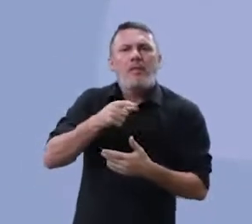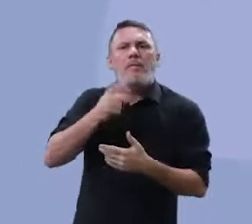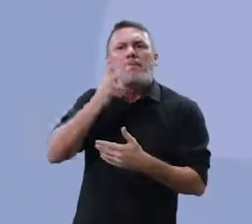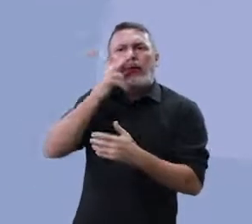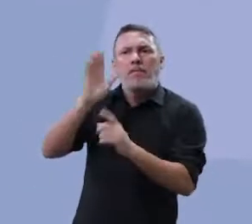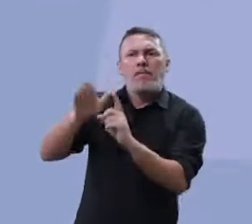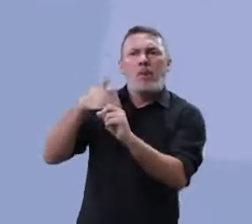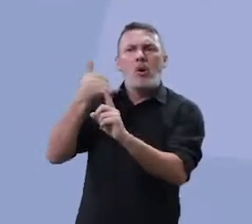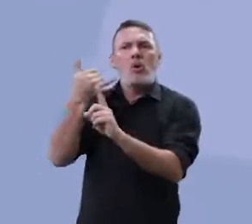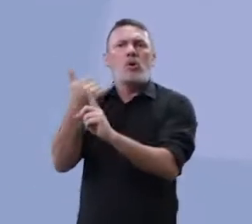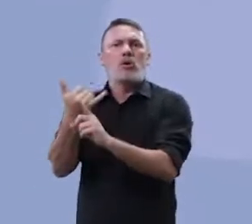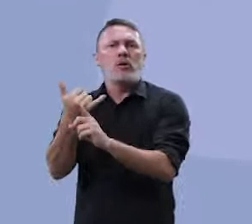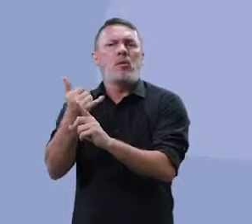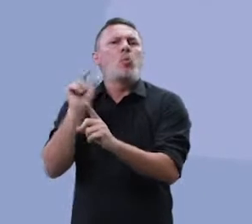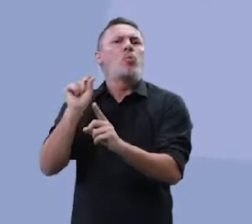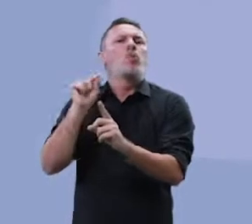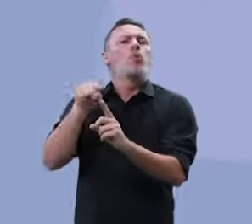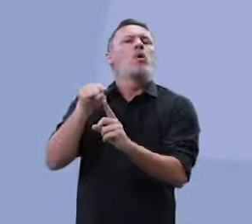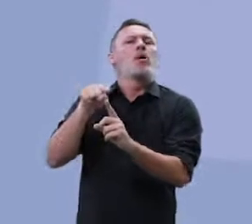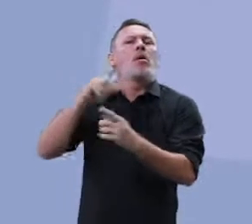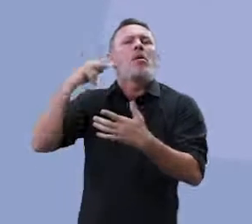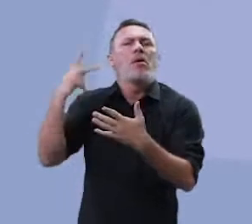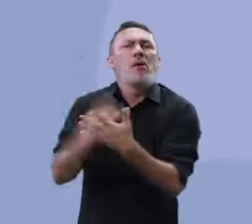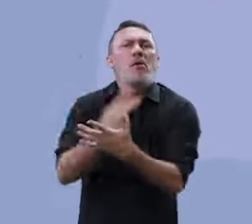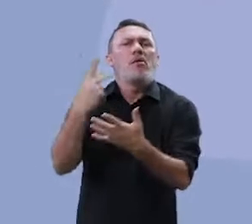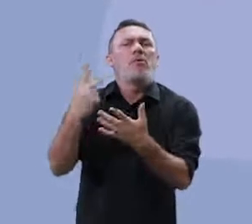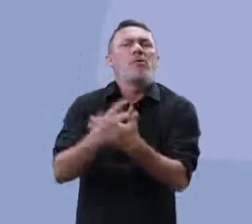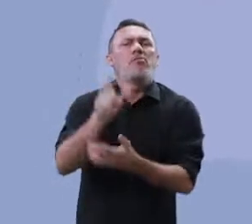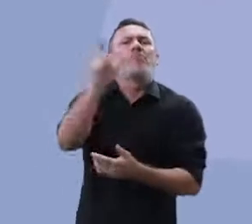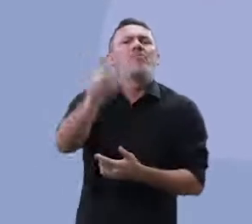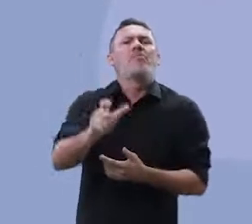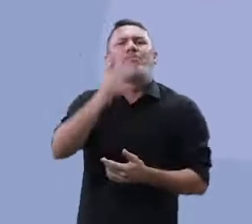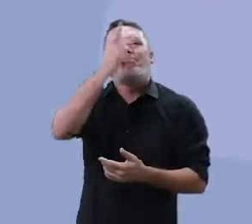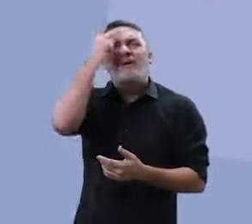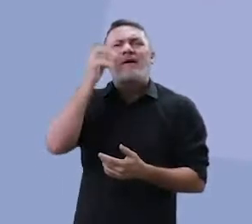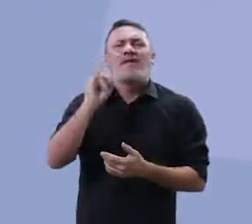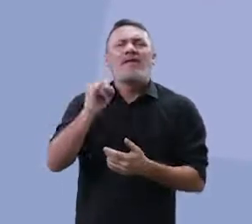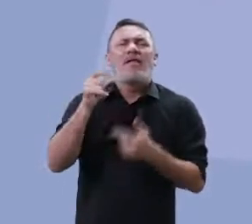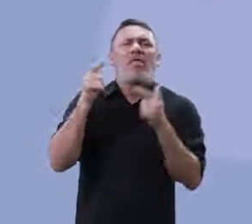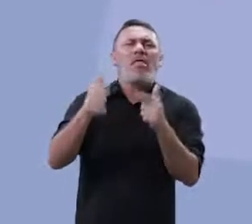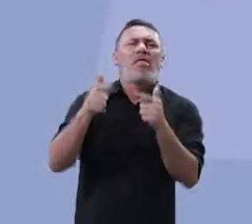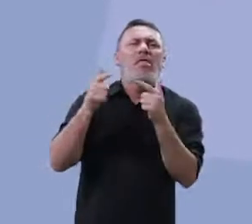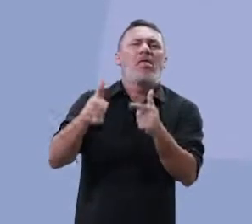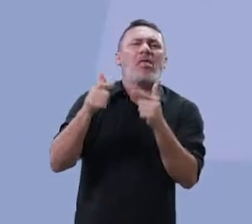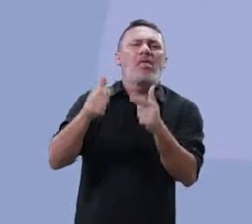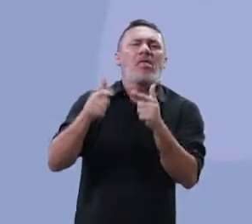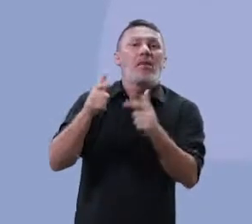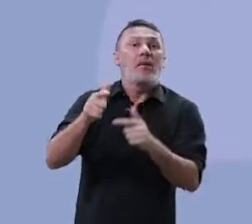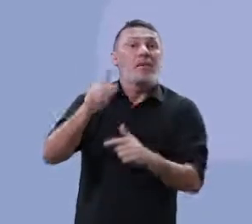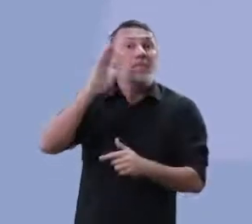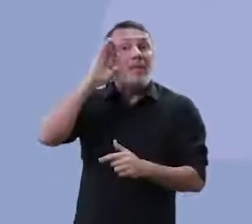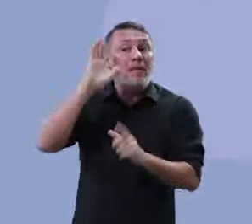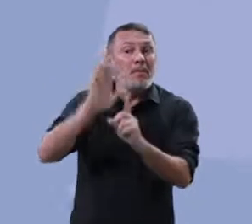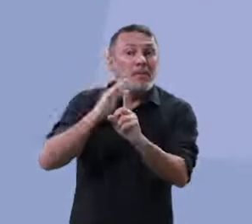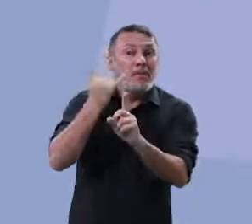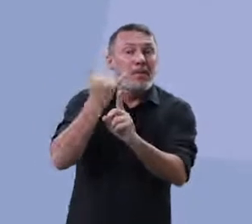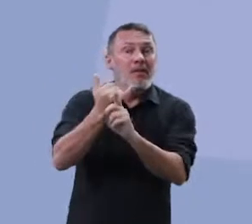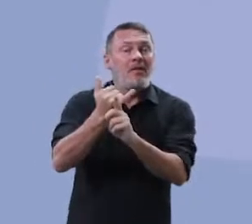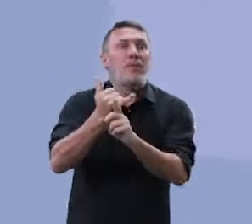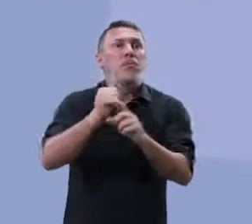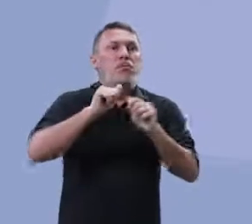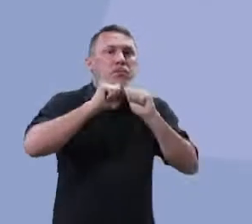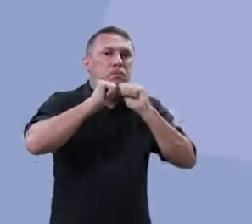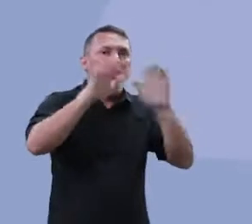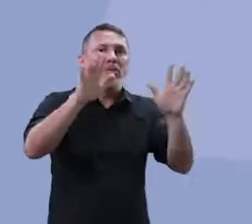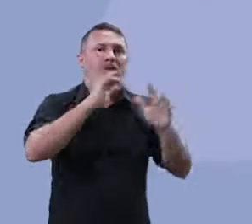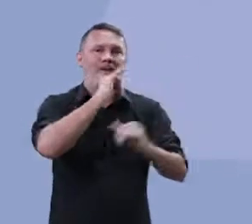e aonde chega o bullying. O que ele pode ocasionar na vida da pessoa, principalmente se esse